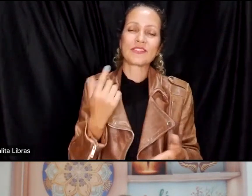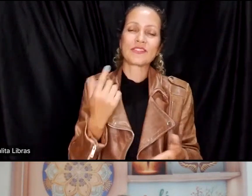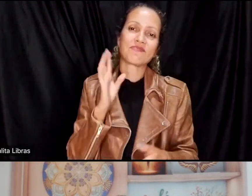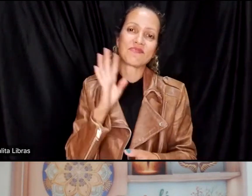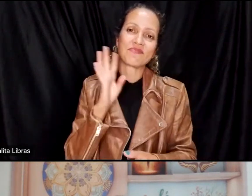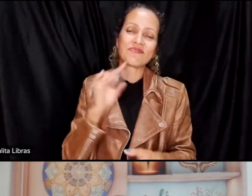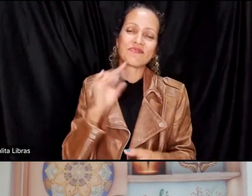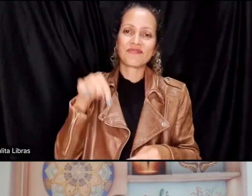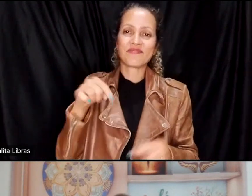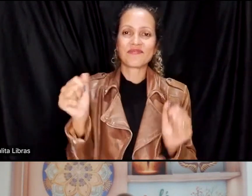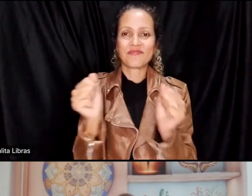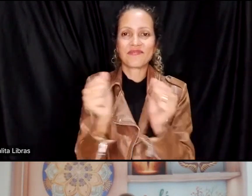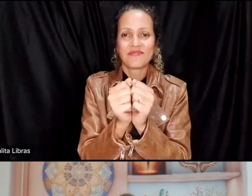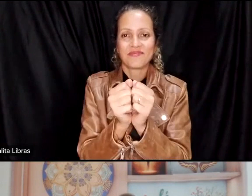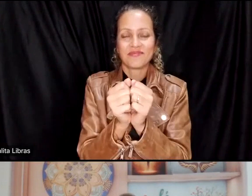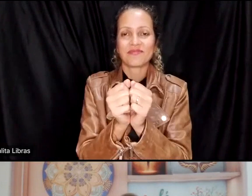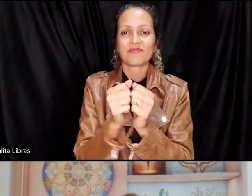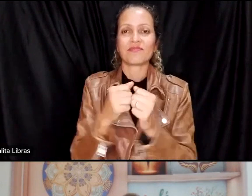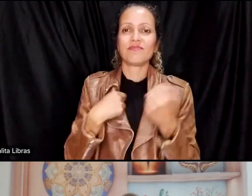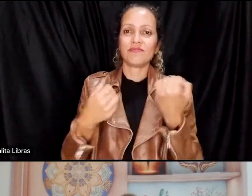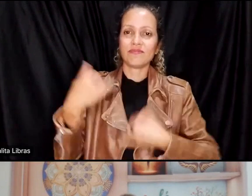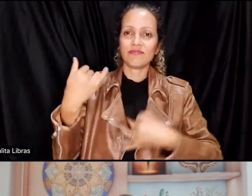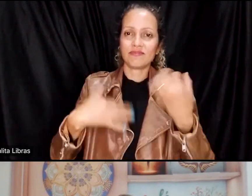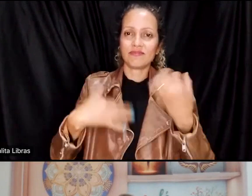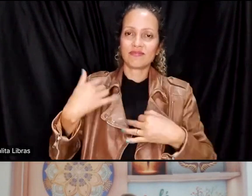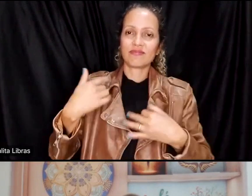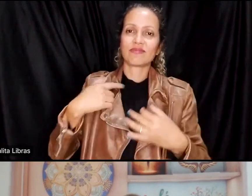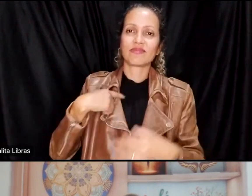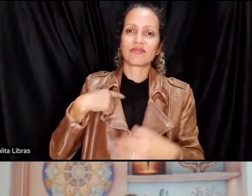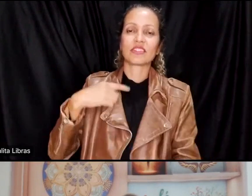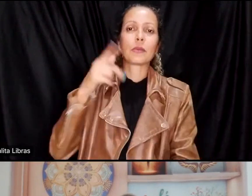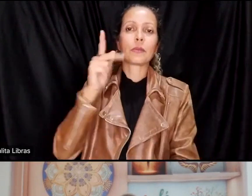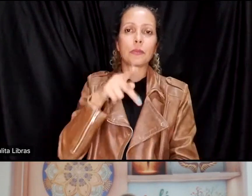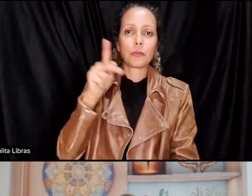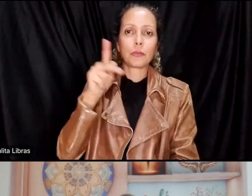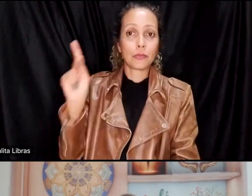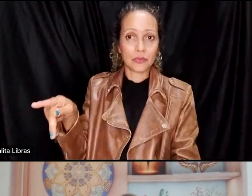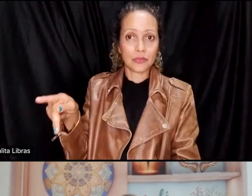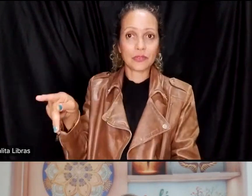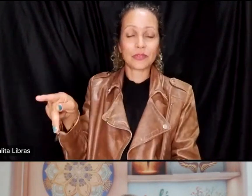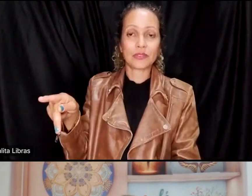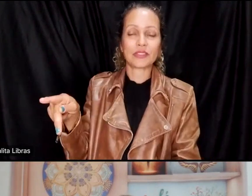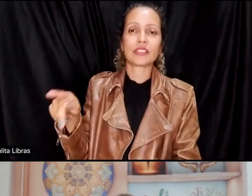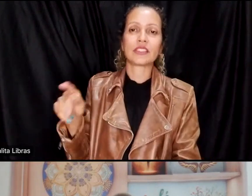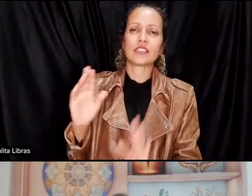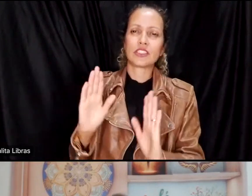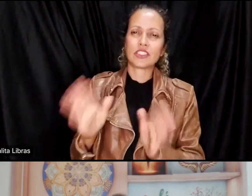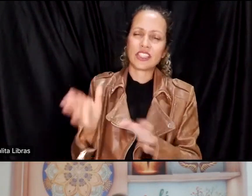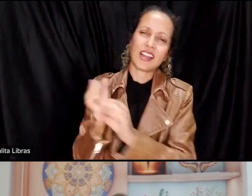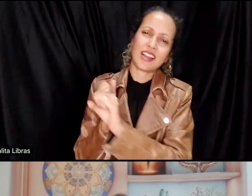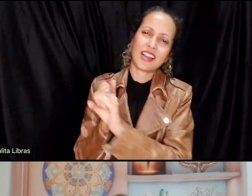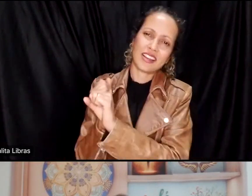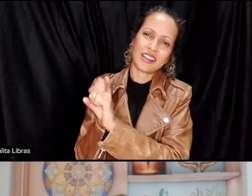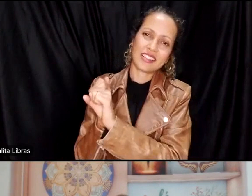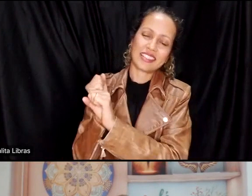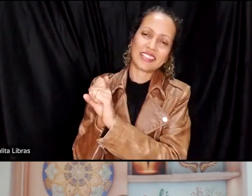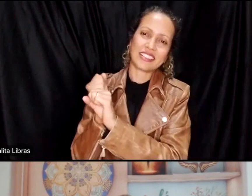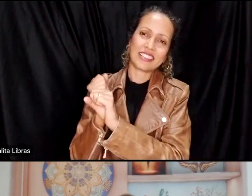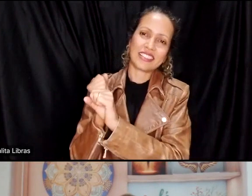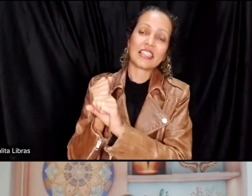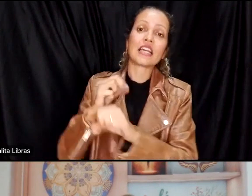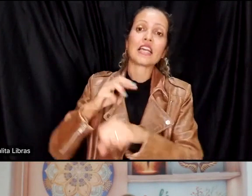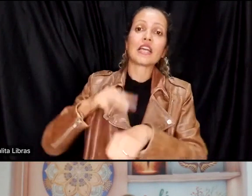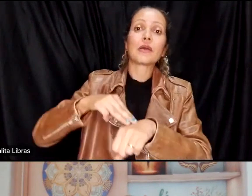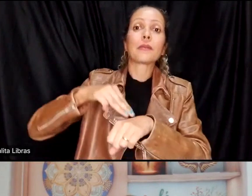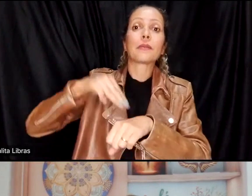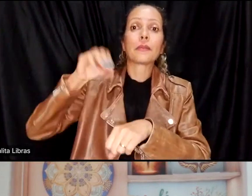pouquinho de mim. Na verdade, eu sou professora, já há alguns anos, mestre em educação